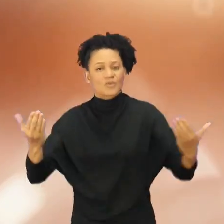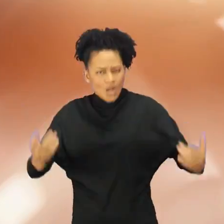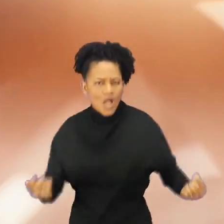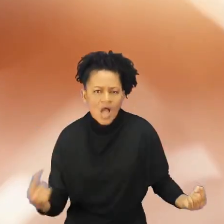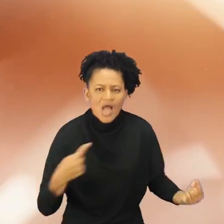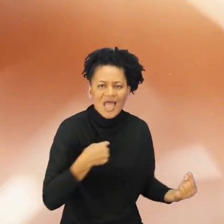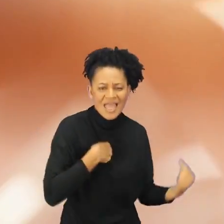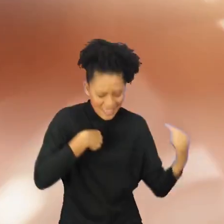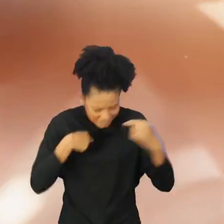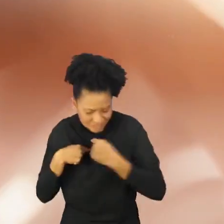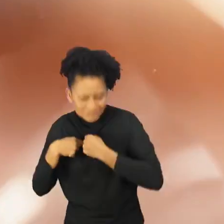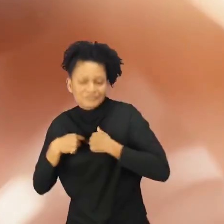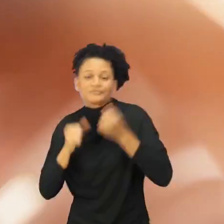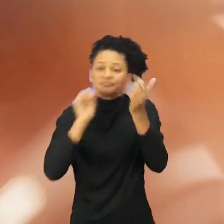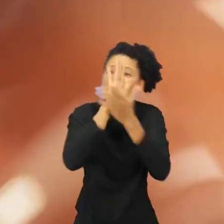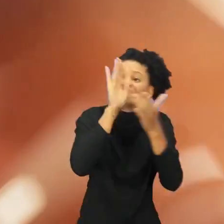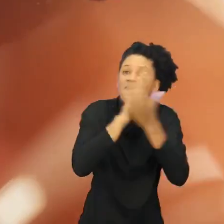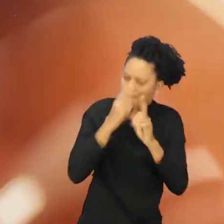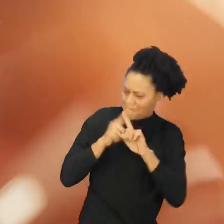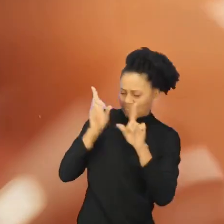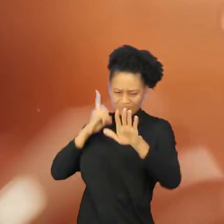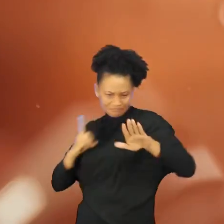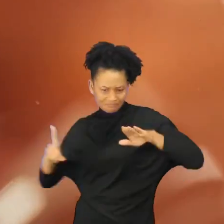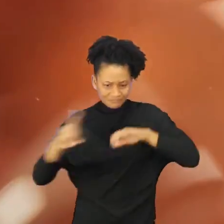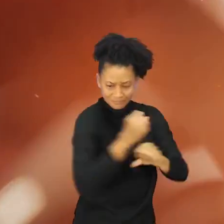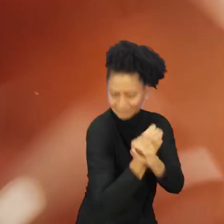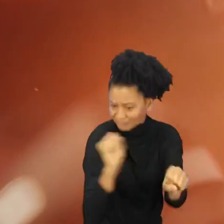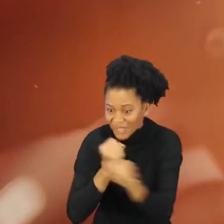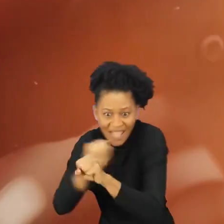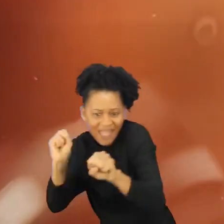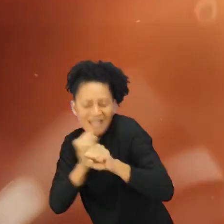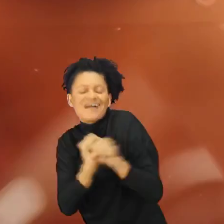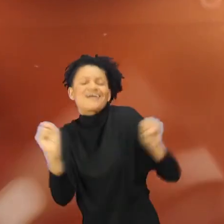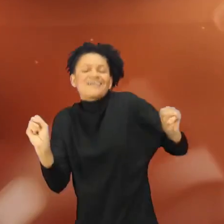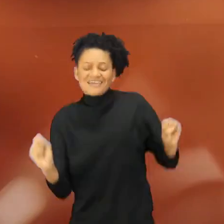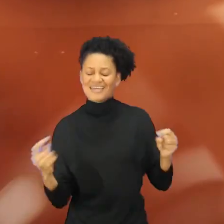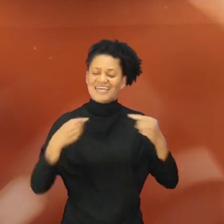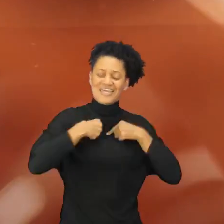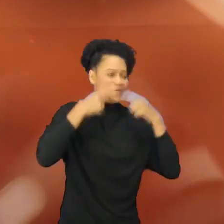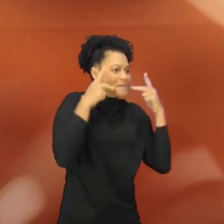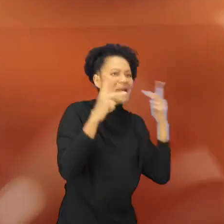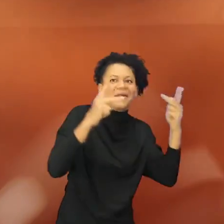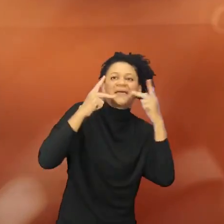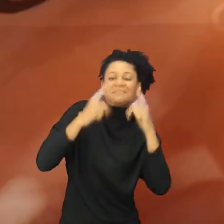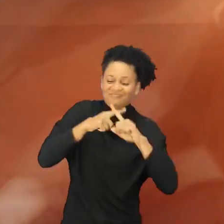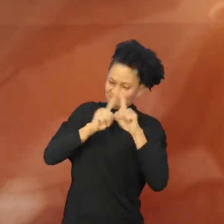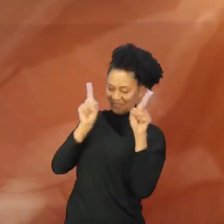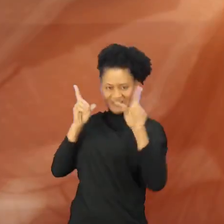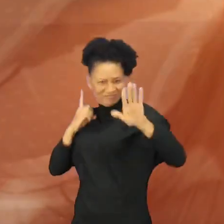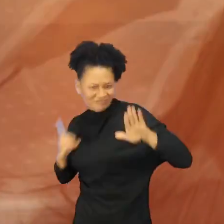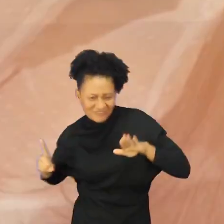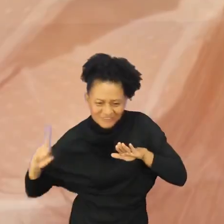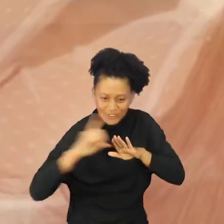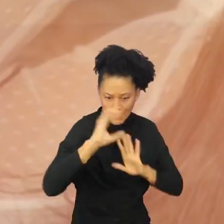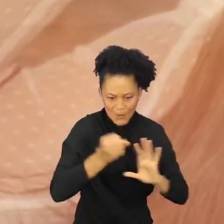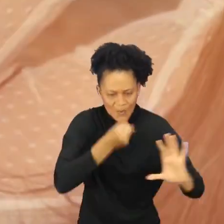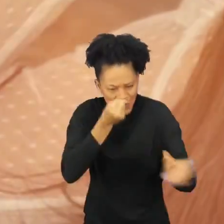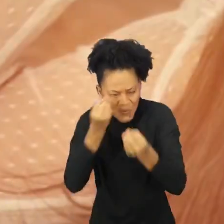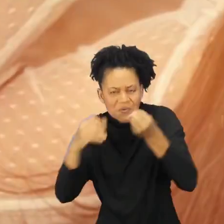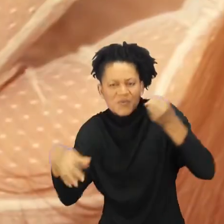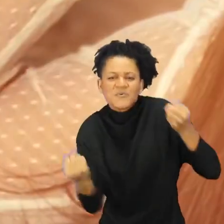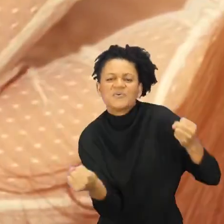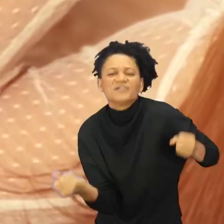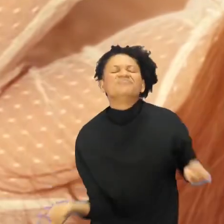Eu louvo, mas quem liberta é Deus Eu prego, mas quem salta é Deus Eu